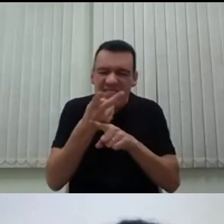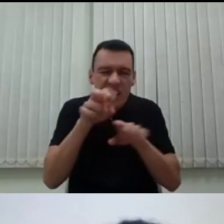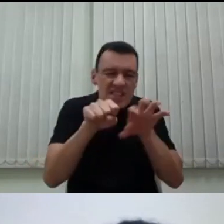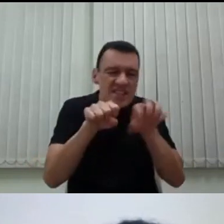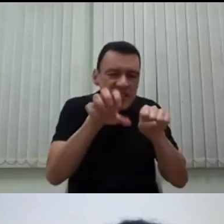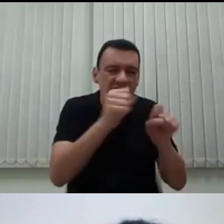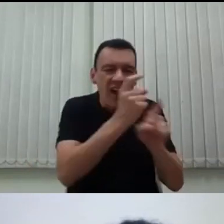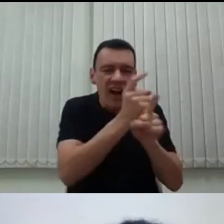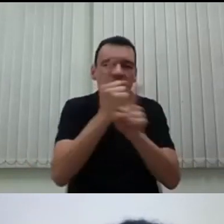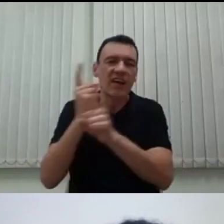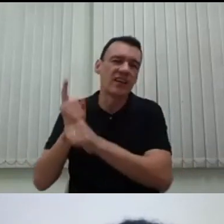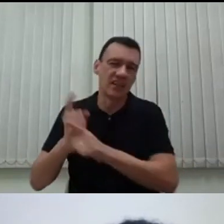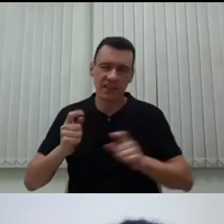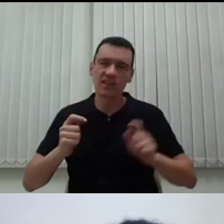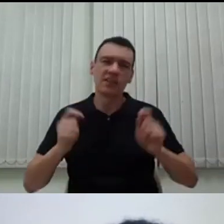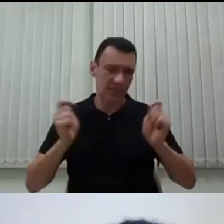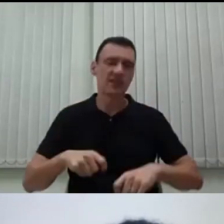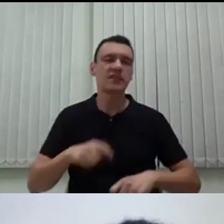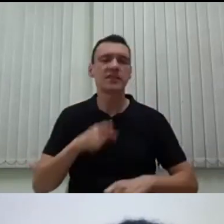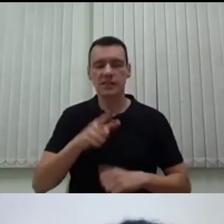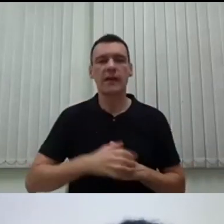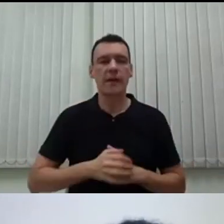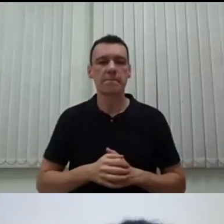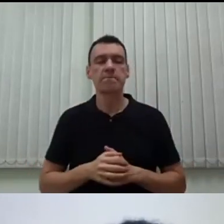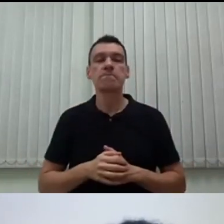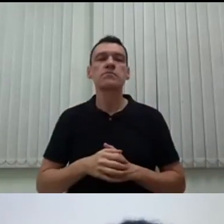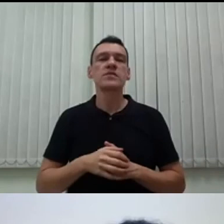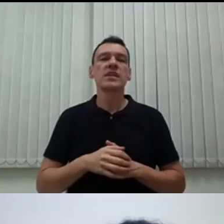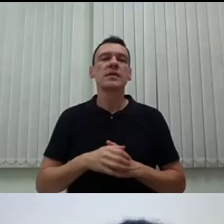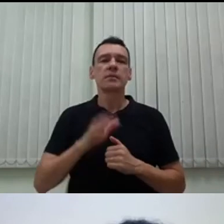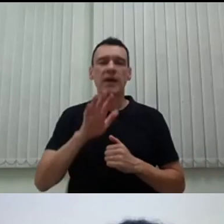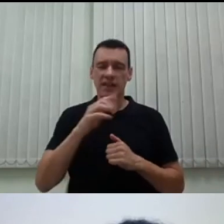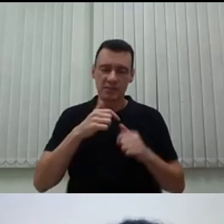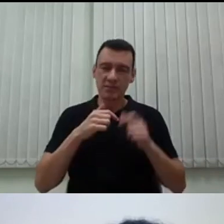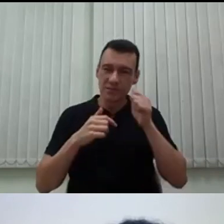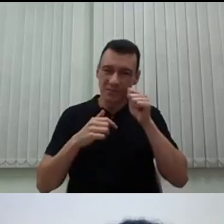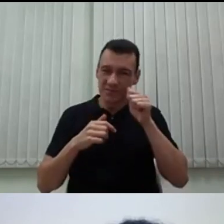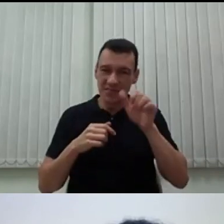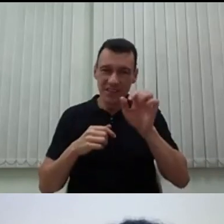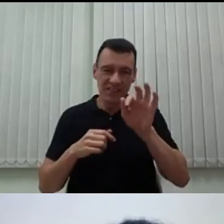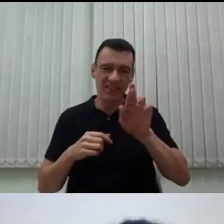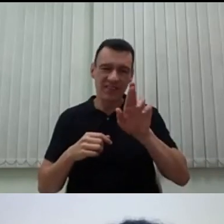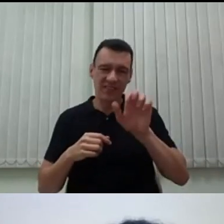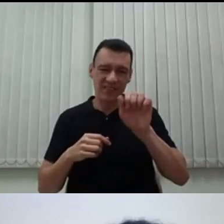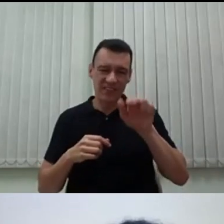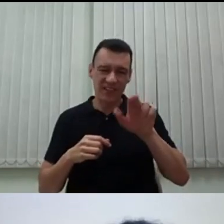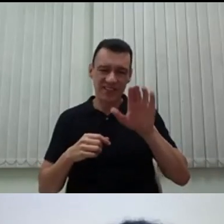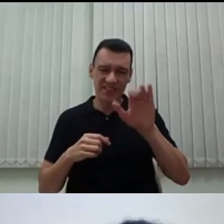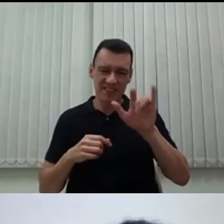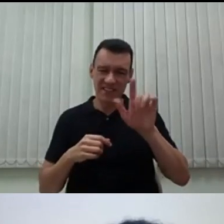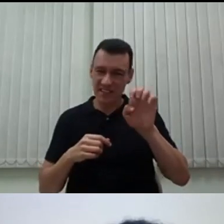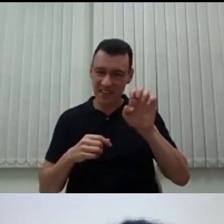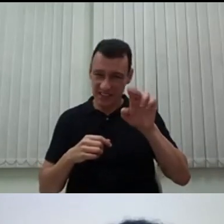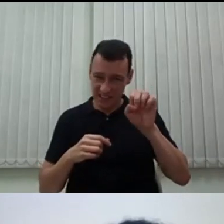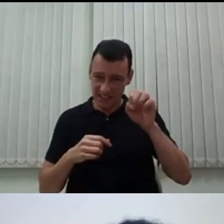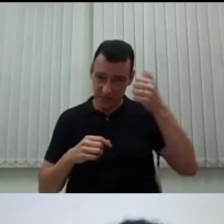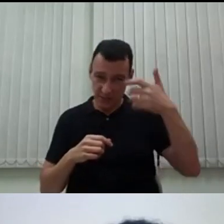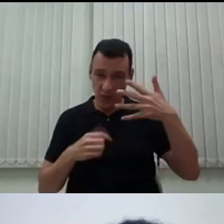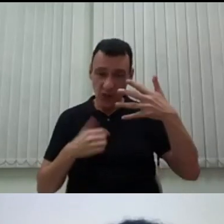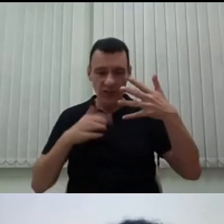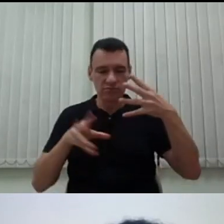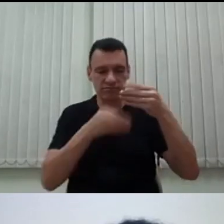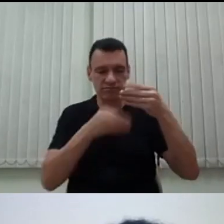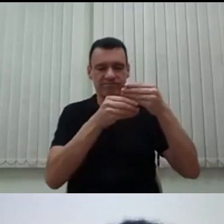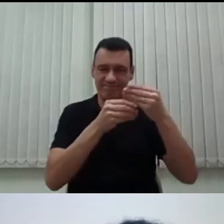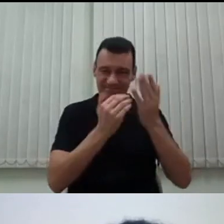pouquinho para reiterar, colando no que a Francilene disse a respeito da pergunta anterior, que eu acho que a gente tem como